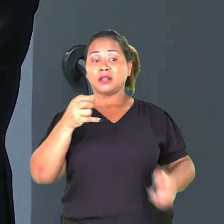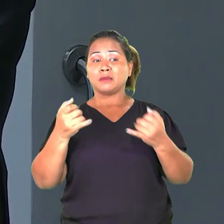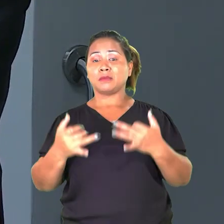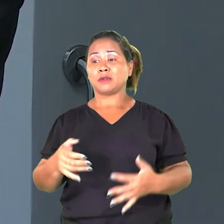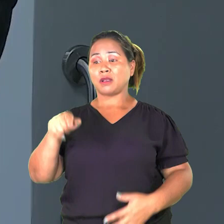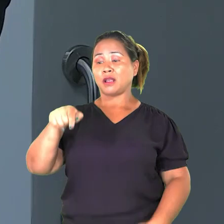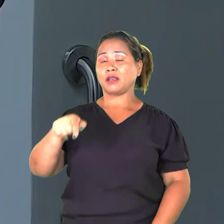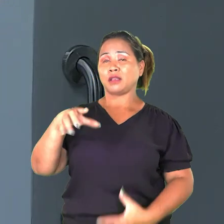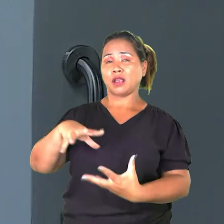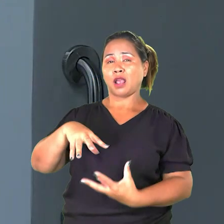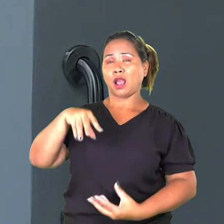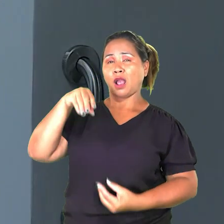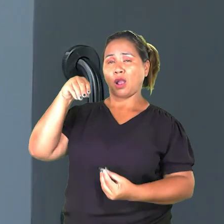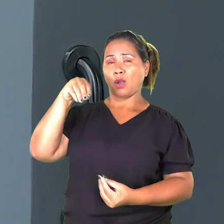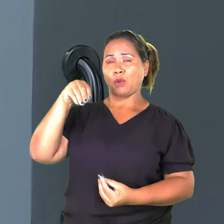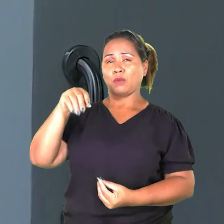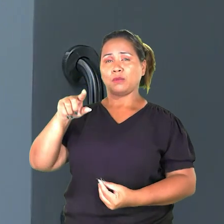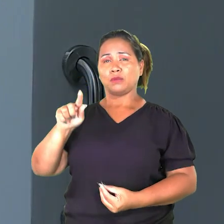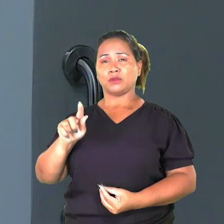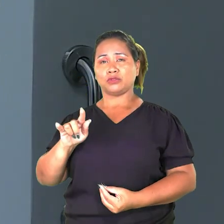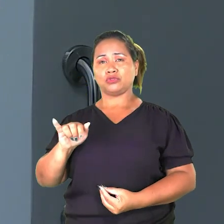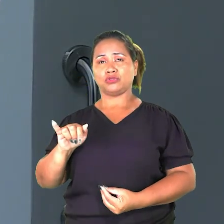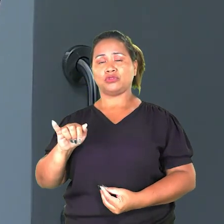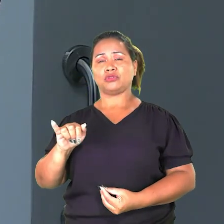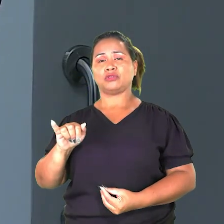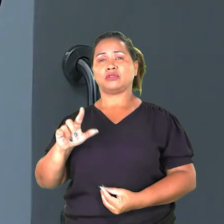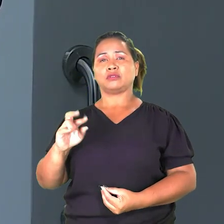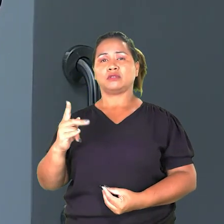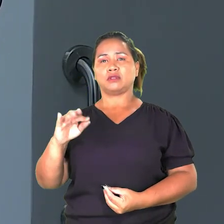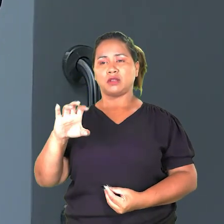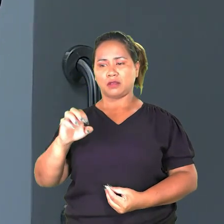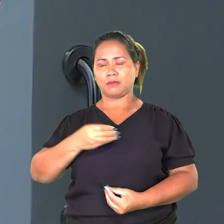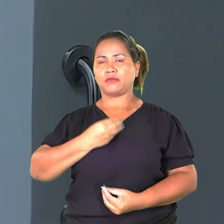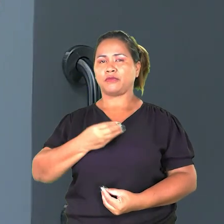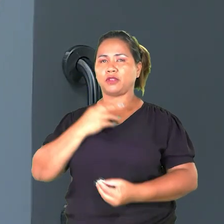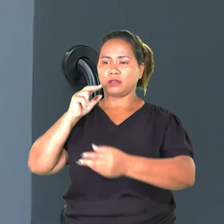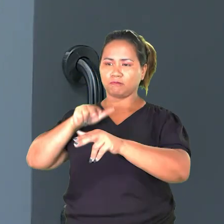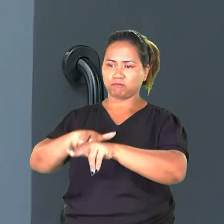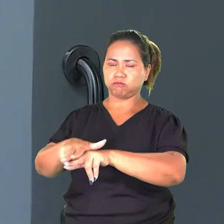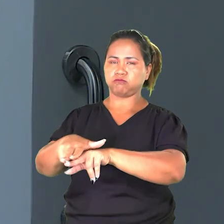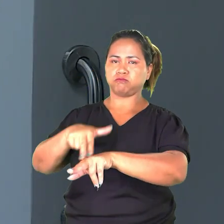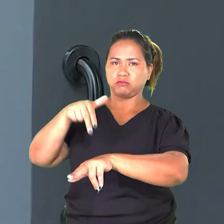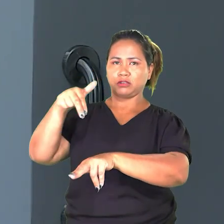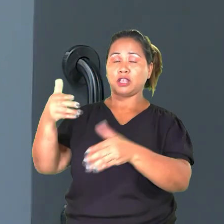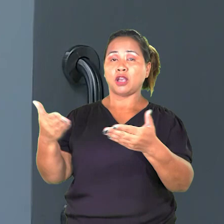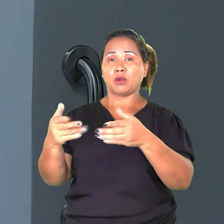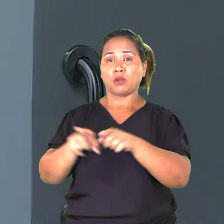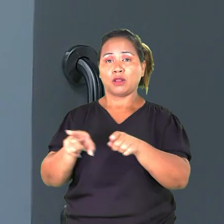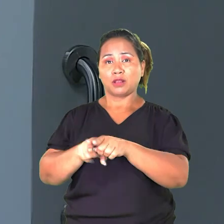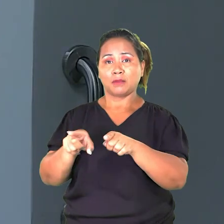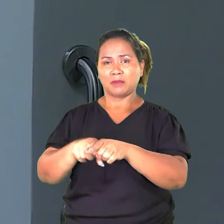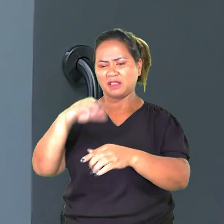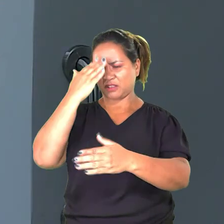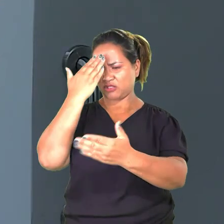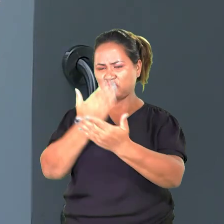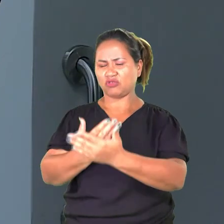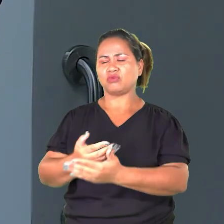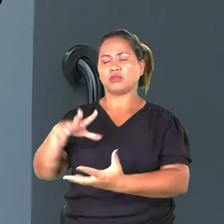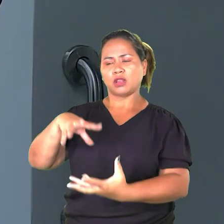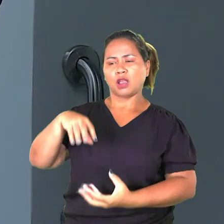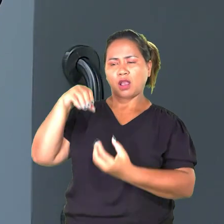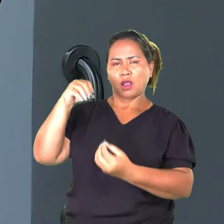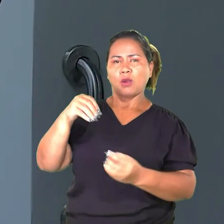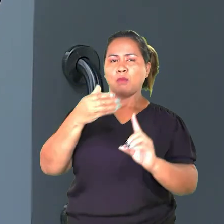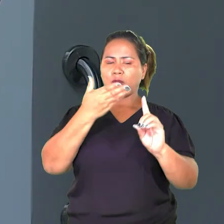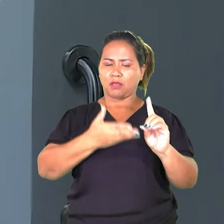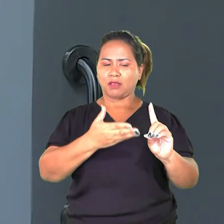mansarda, né, da Casa Guilherme de Almeida, e ele disse: aqui a alma de Guilherme está presente, e com